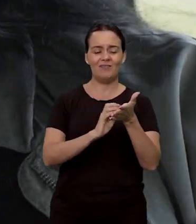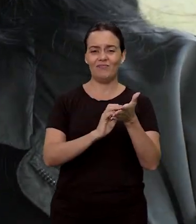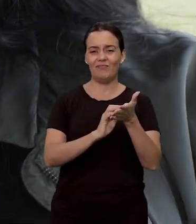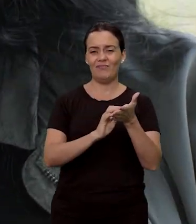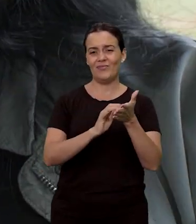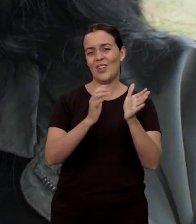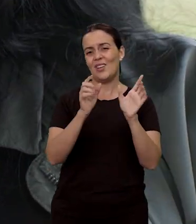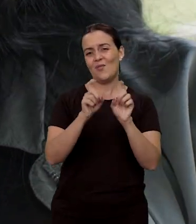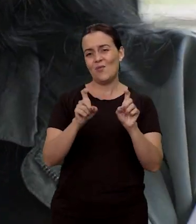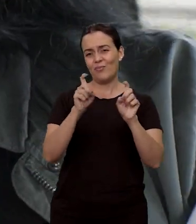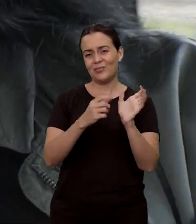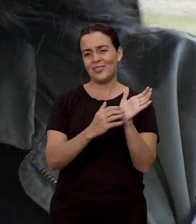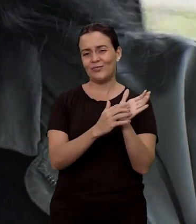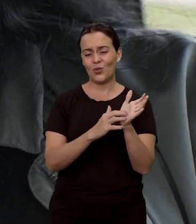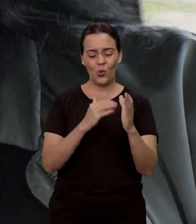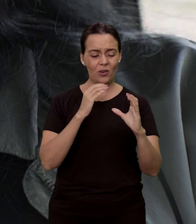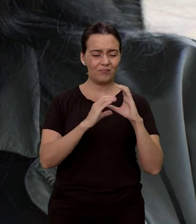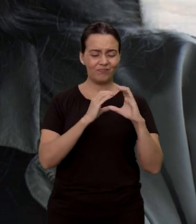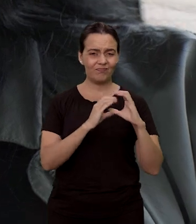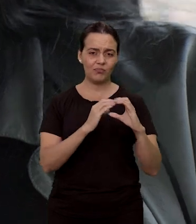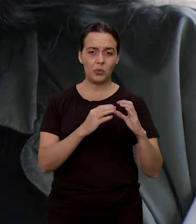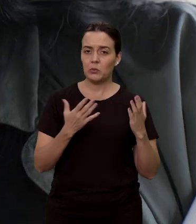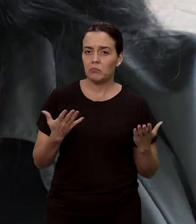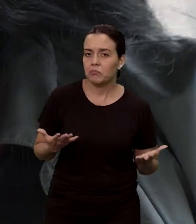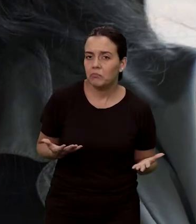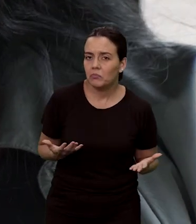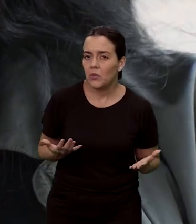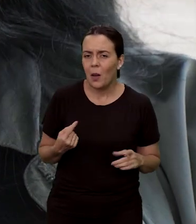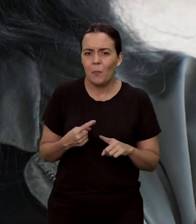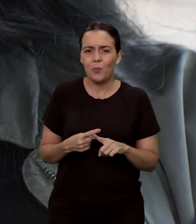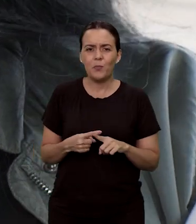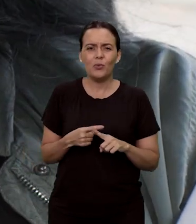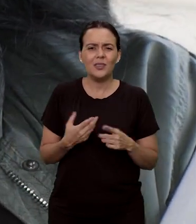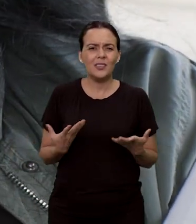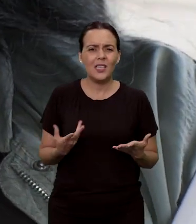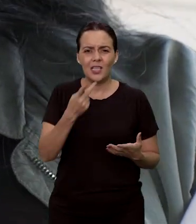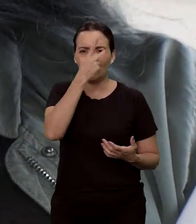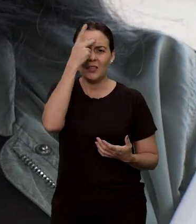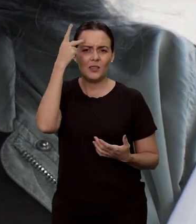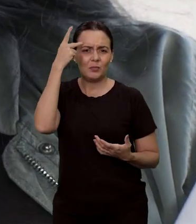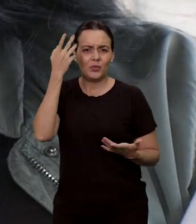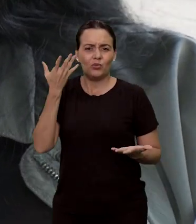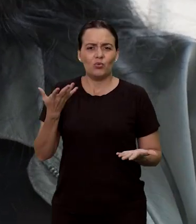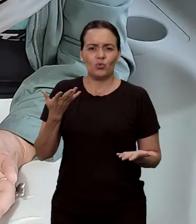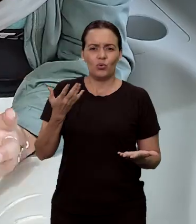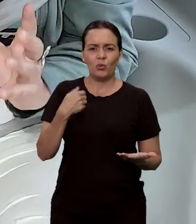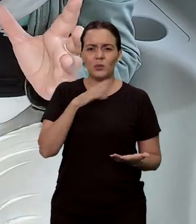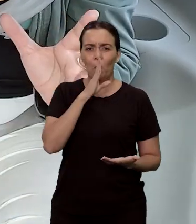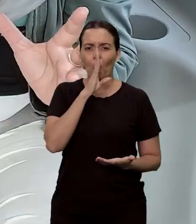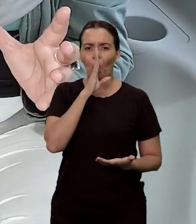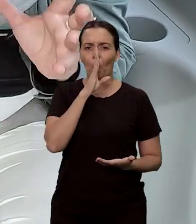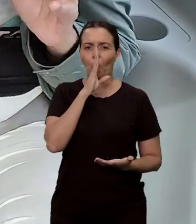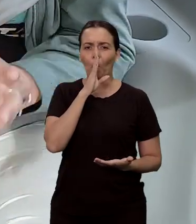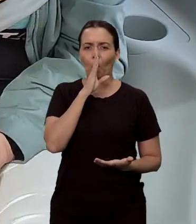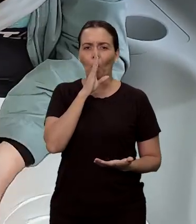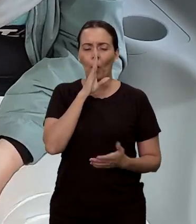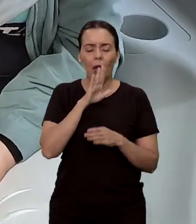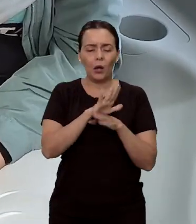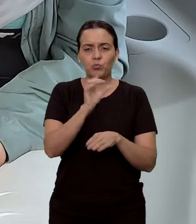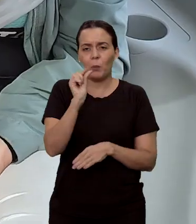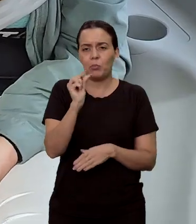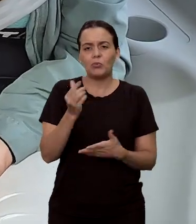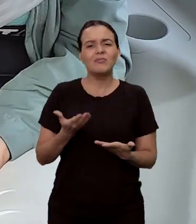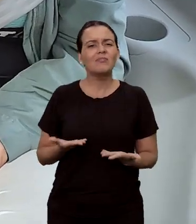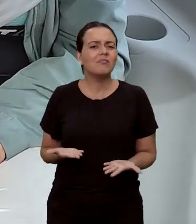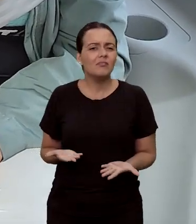coisas comunitárias, né? O que foi que fez com que as pessoas ficassem, de certa forma, meio apáticas para o